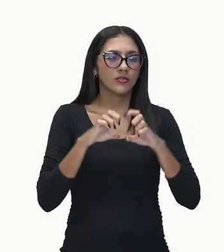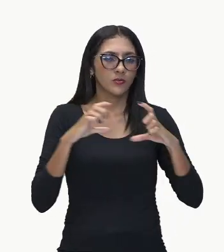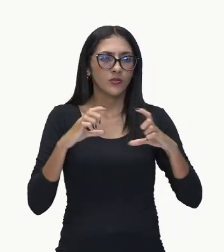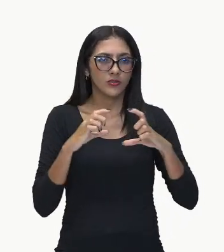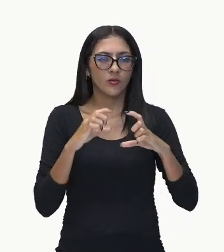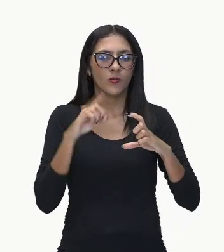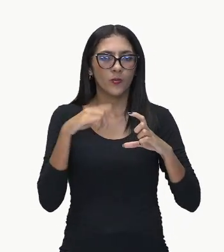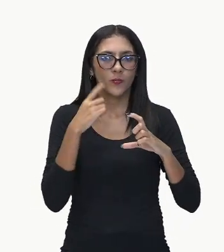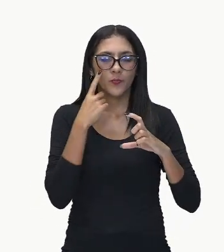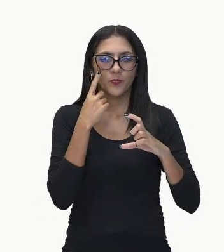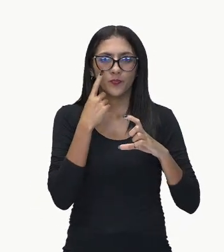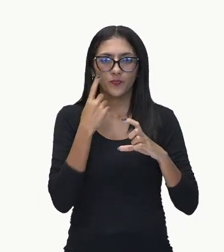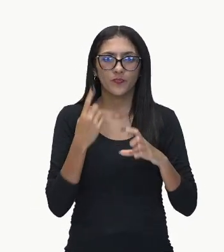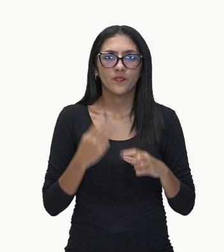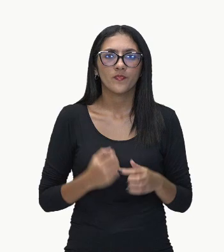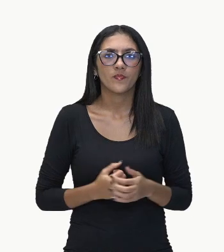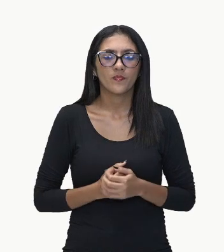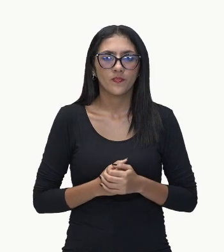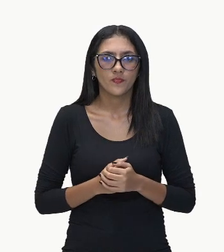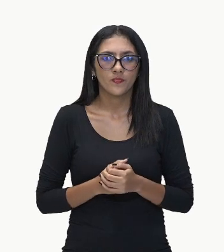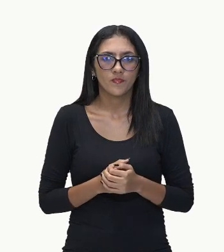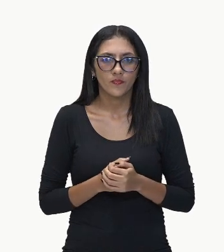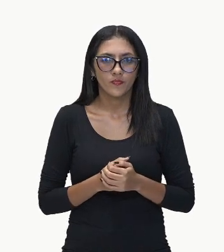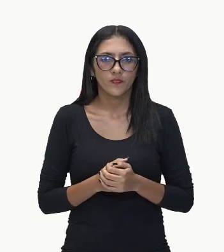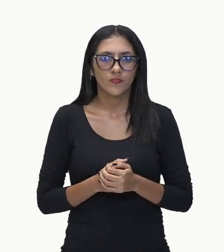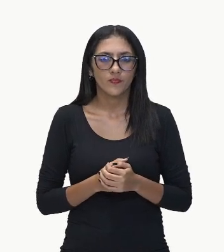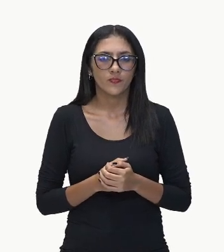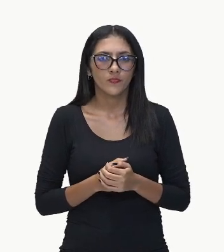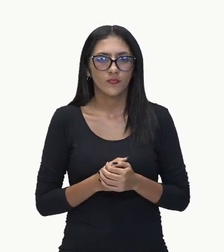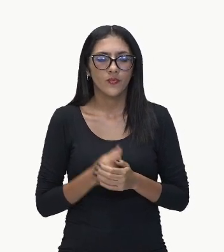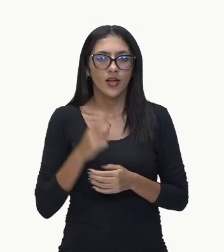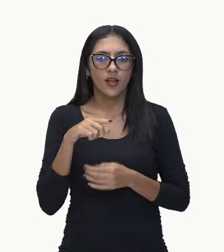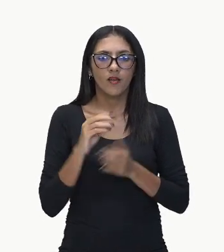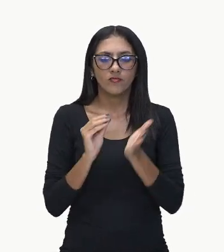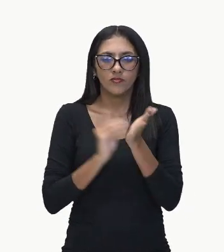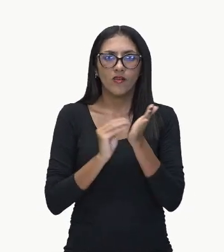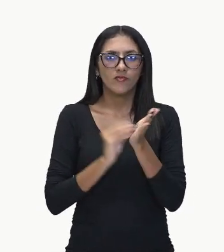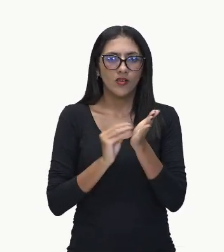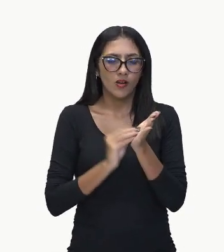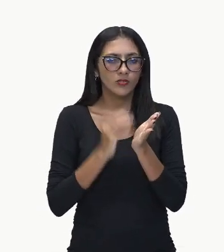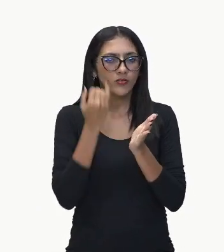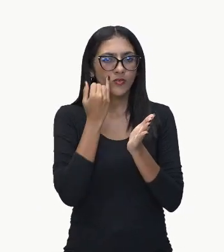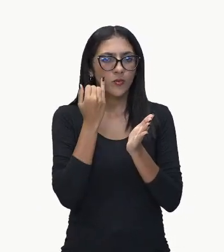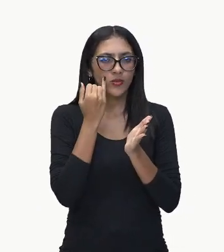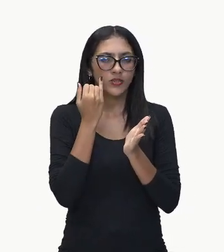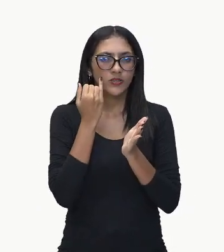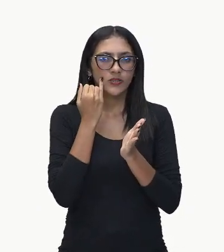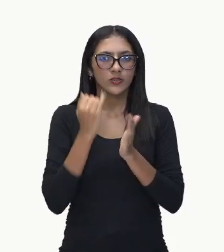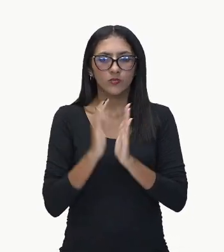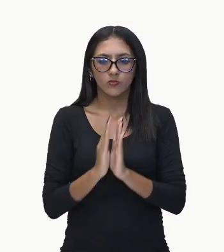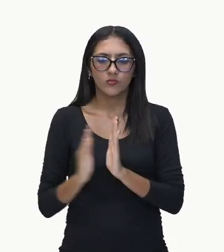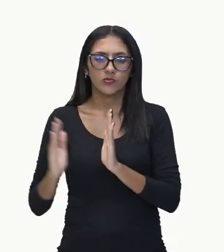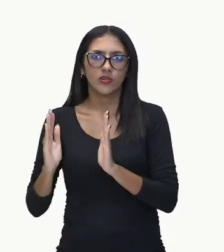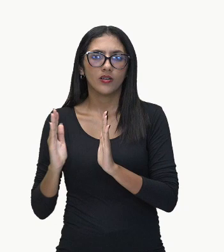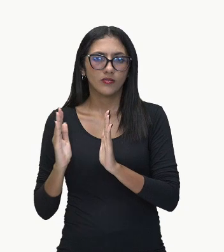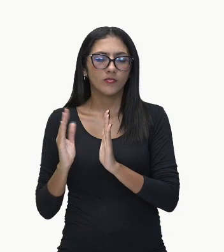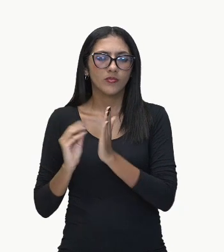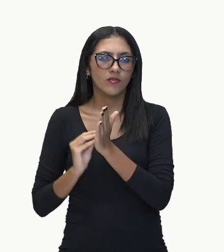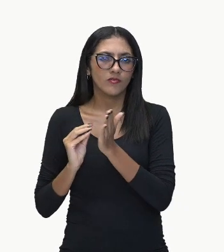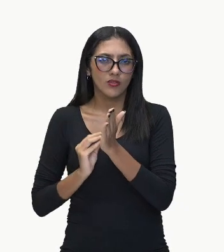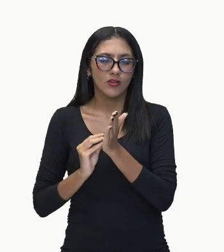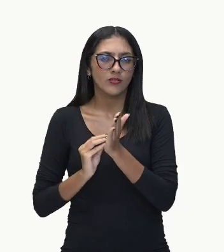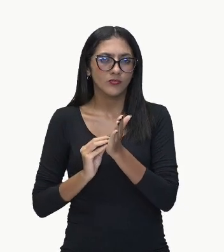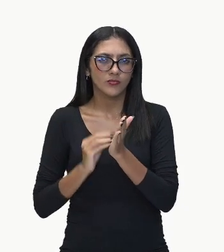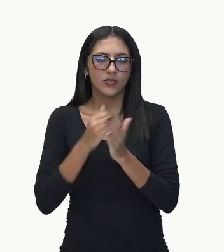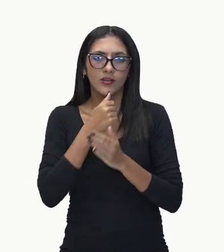esta Nossa equação aqui ó ela não é um trinômio quadrado perfeito ainda porque se fosse nós POD quemos também resolver pela soma e produto